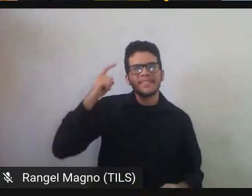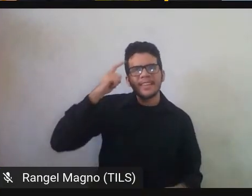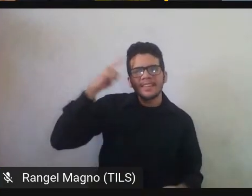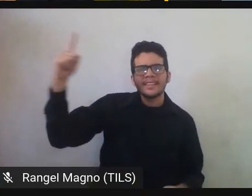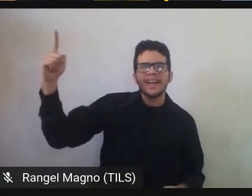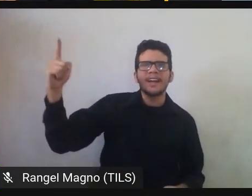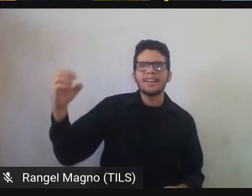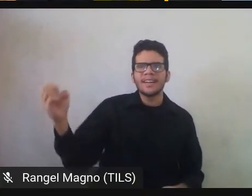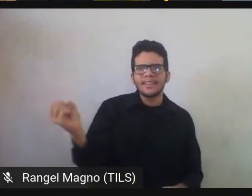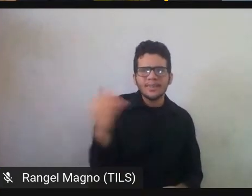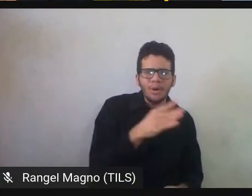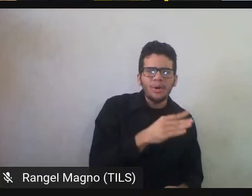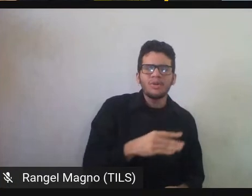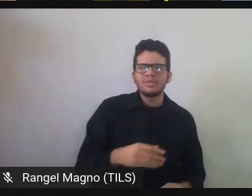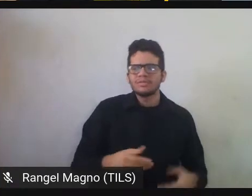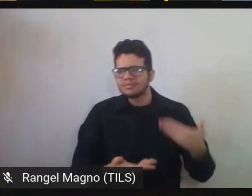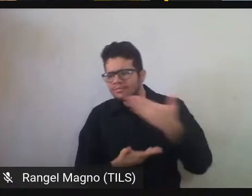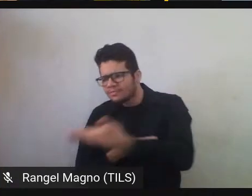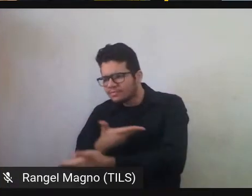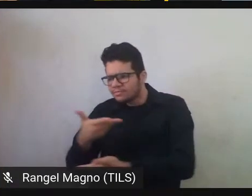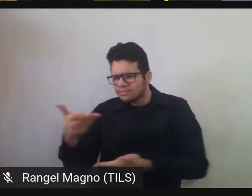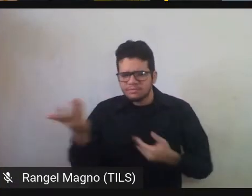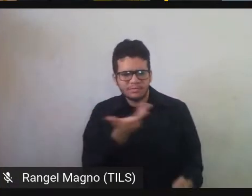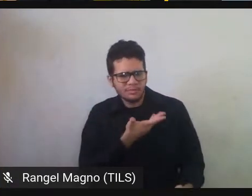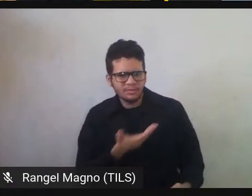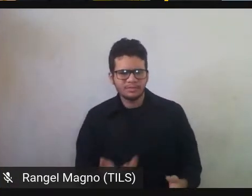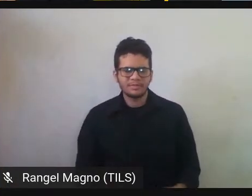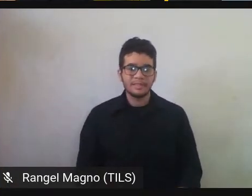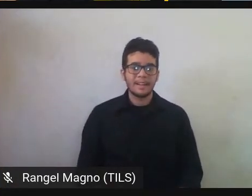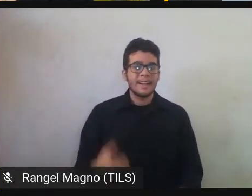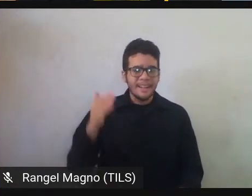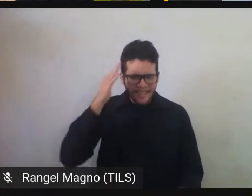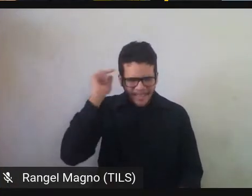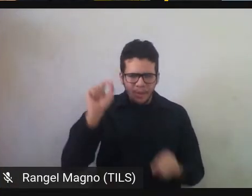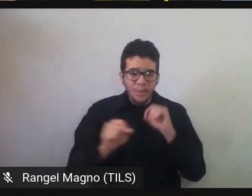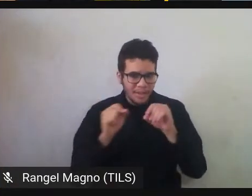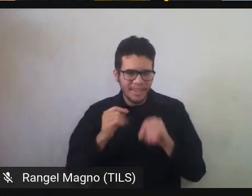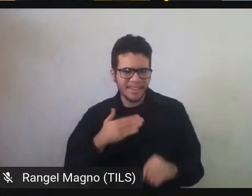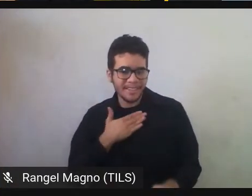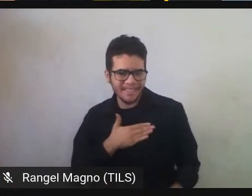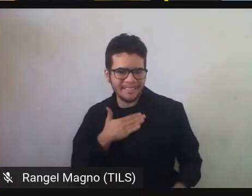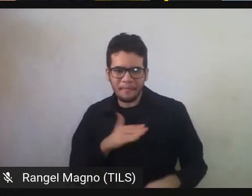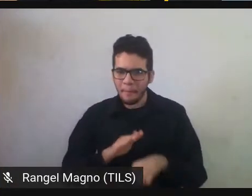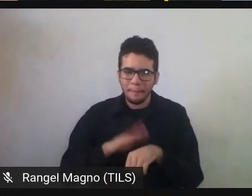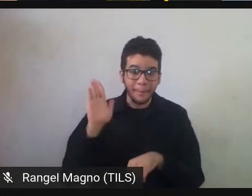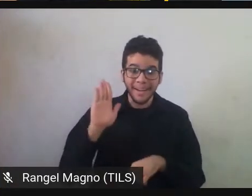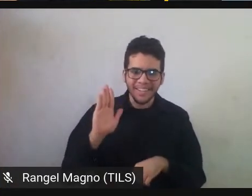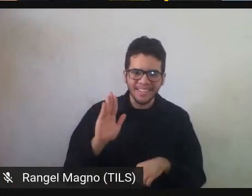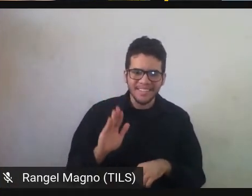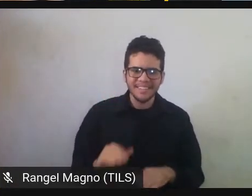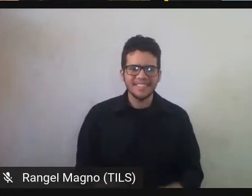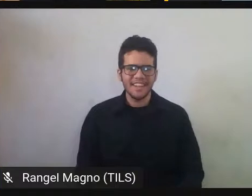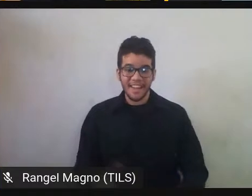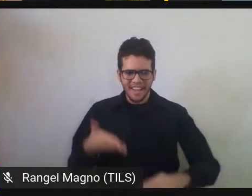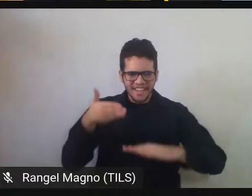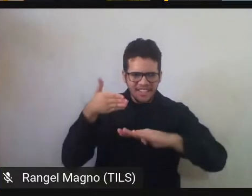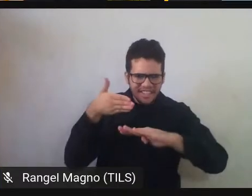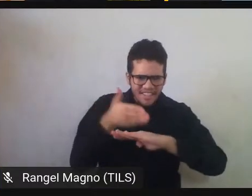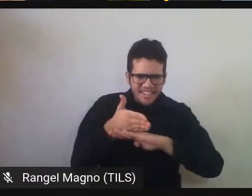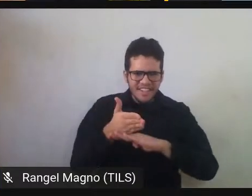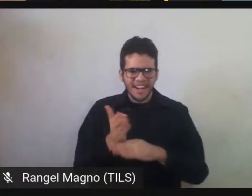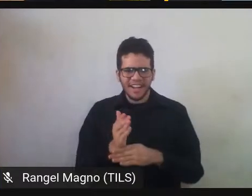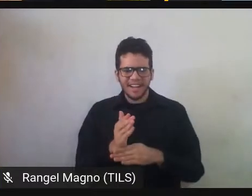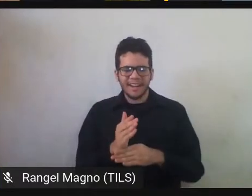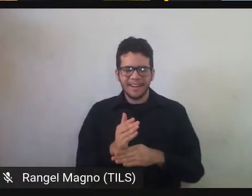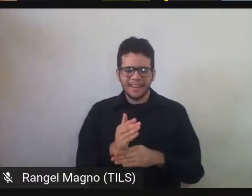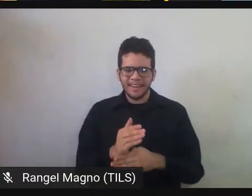e vem e também se você quer saber o que é mais gostoso é chegar e levar o trabalho que eu tenho